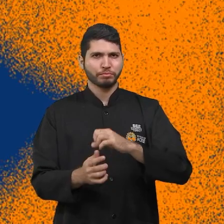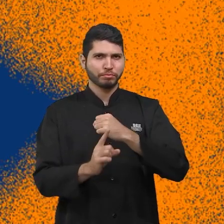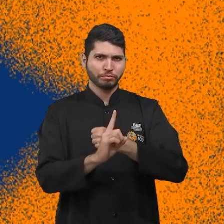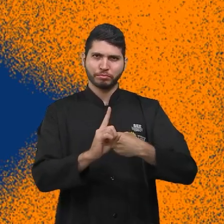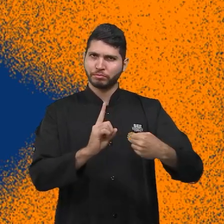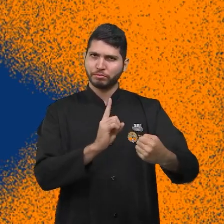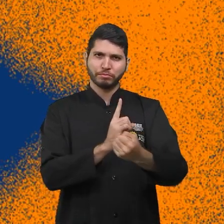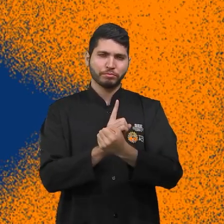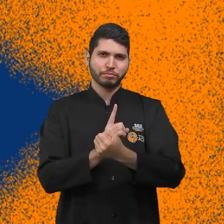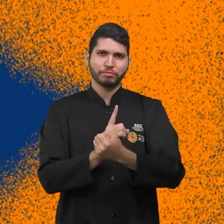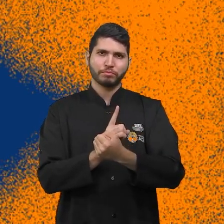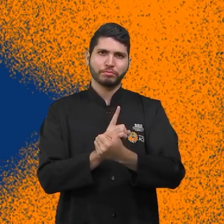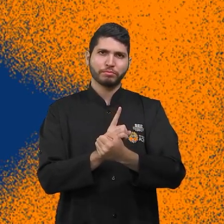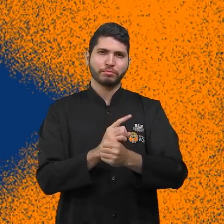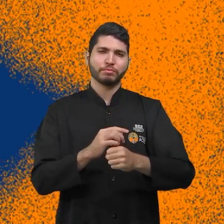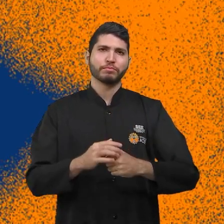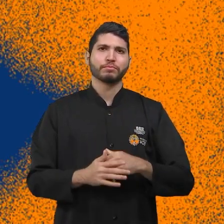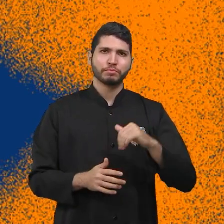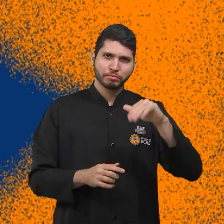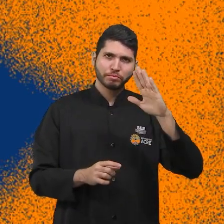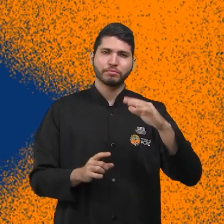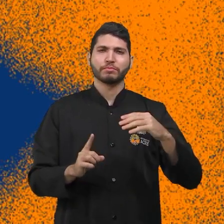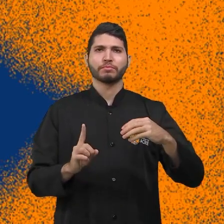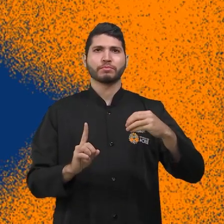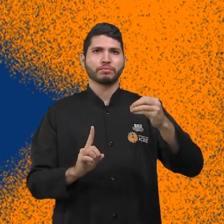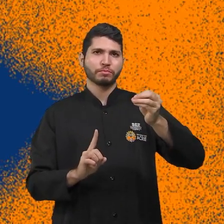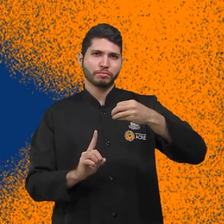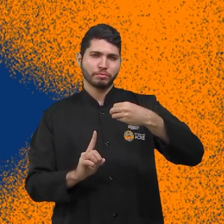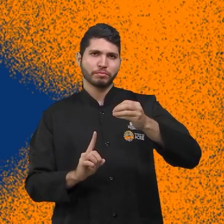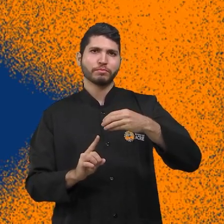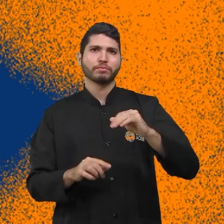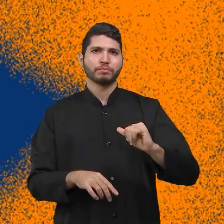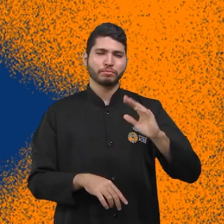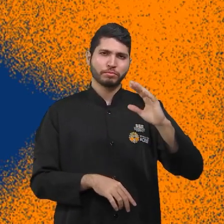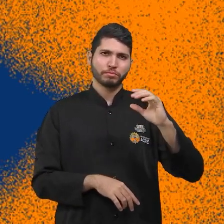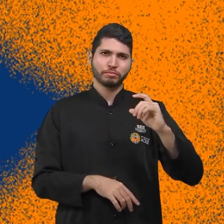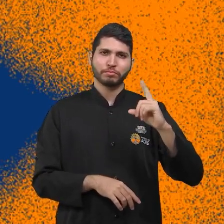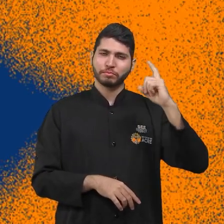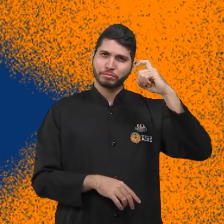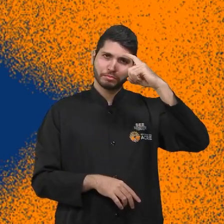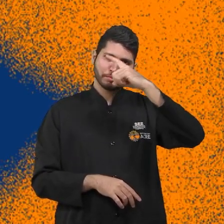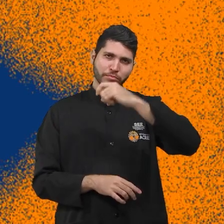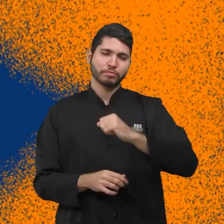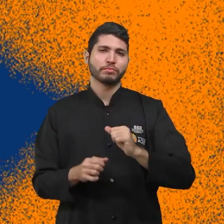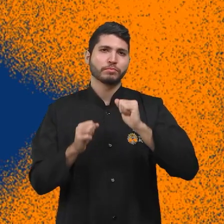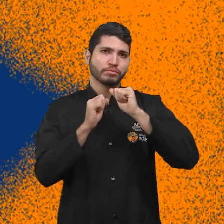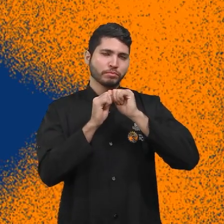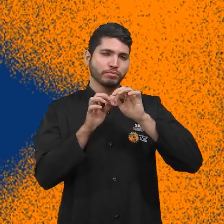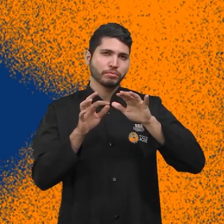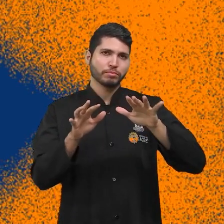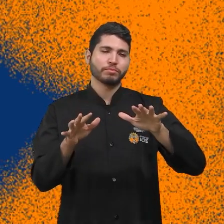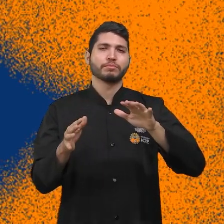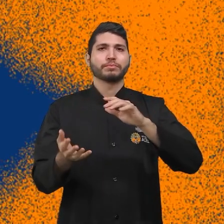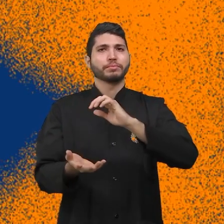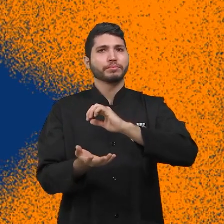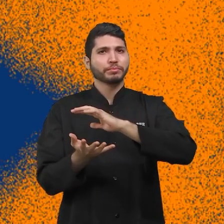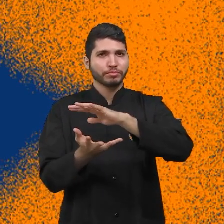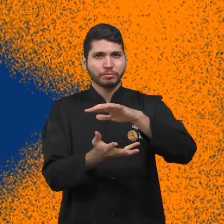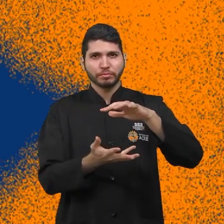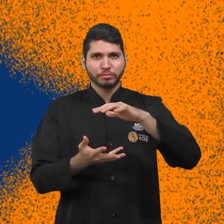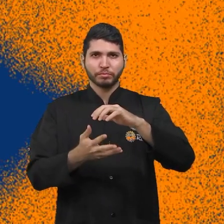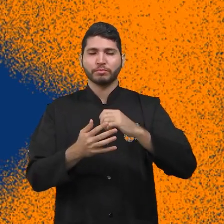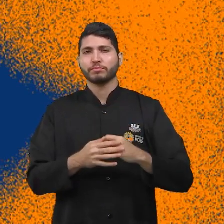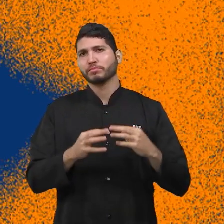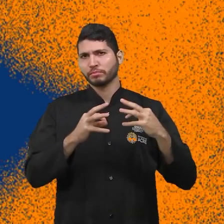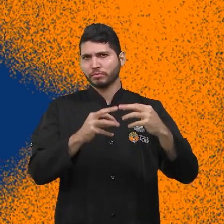social mais vulnerável, mais difícil. Se espalhou globalmente, então todos os